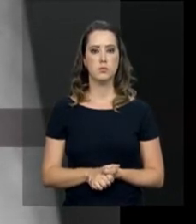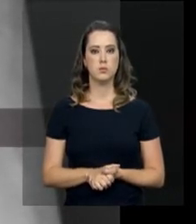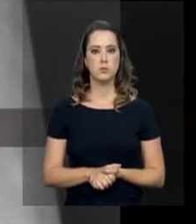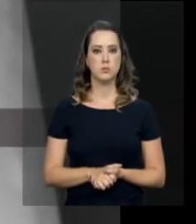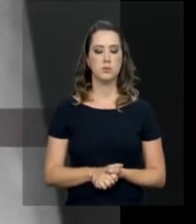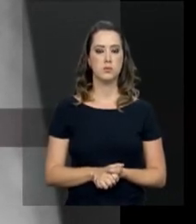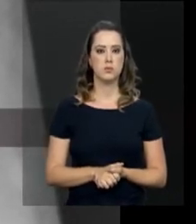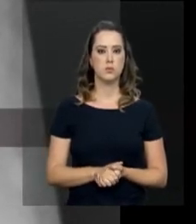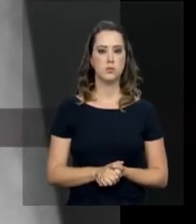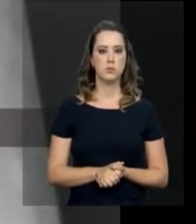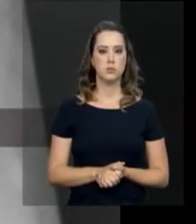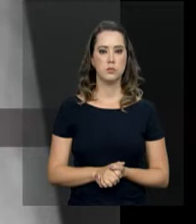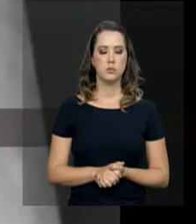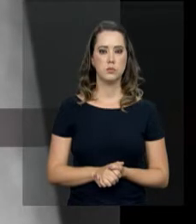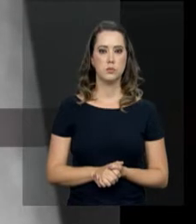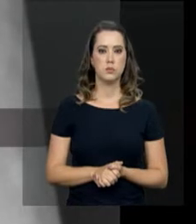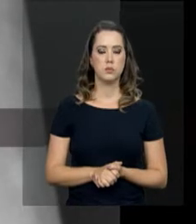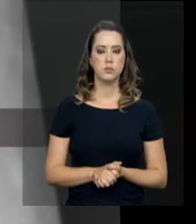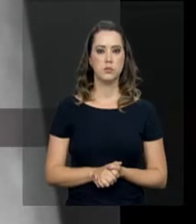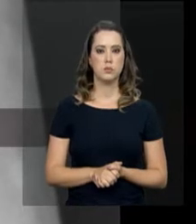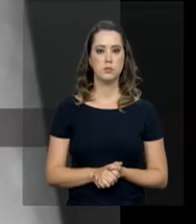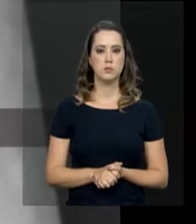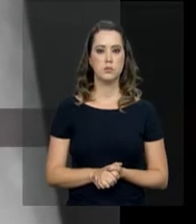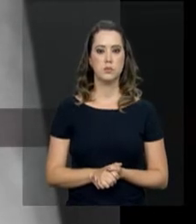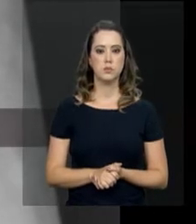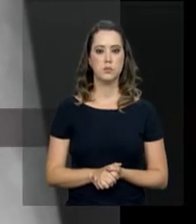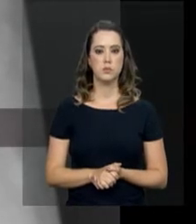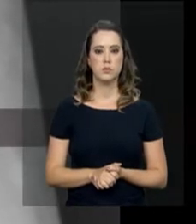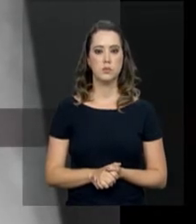and last but not least,